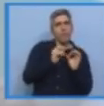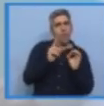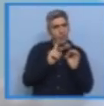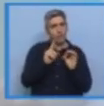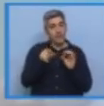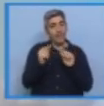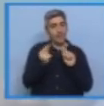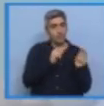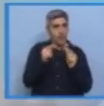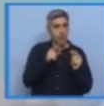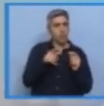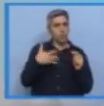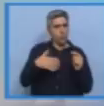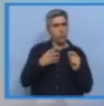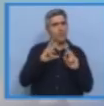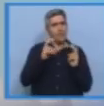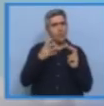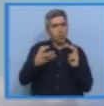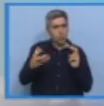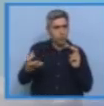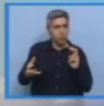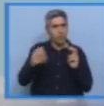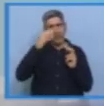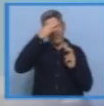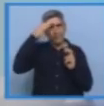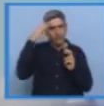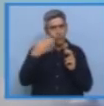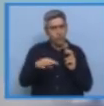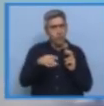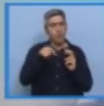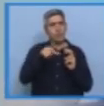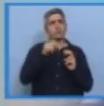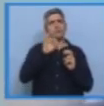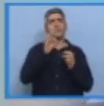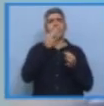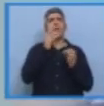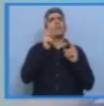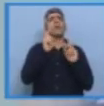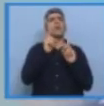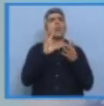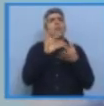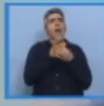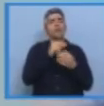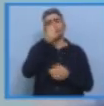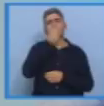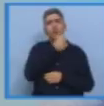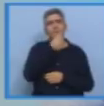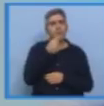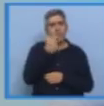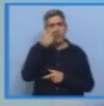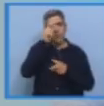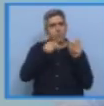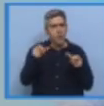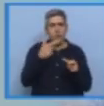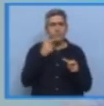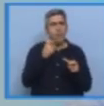que é um debate pela sua complexidade, pela sua dificuldade, porque estamos a falar do sofrimento humano, que nós não podemos precipitar